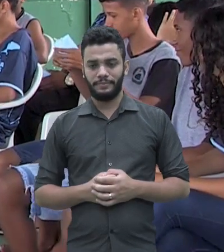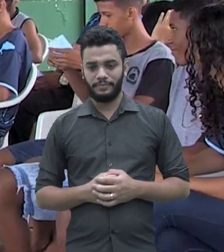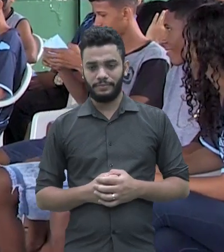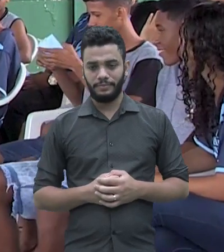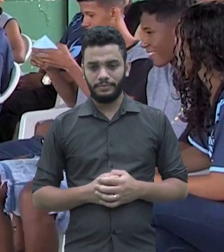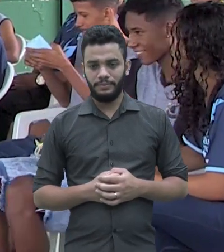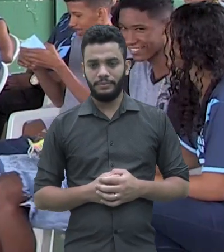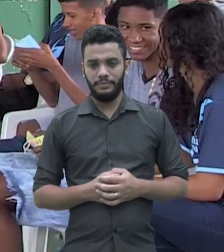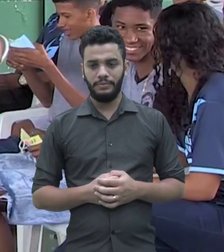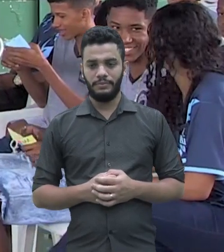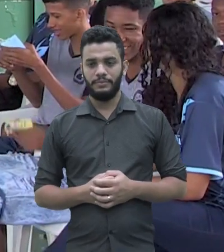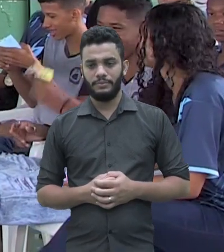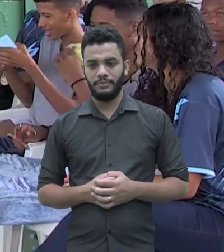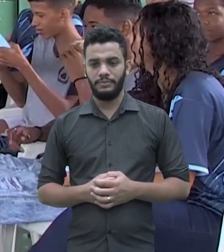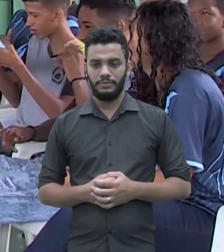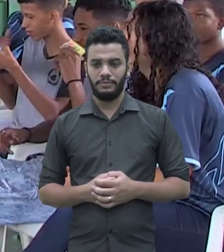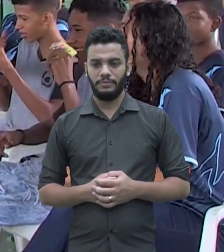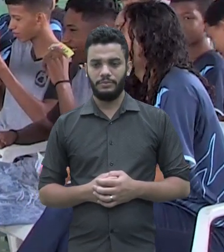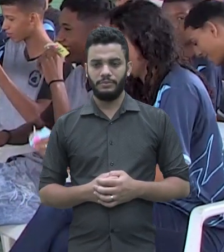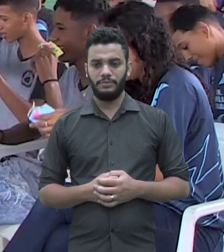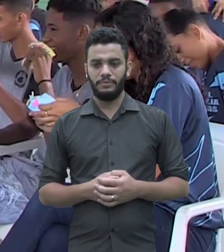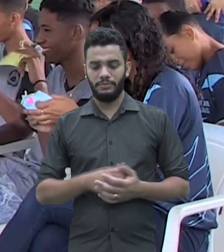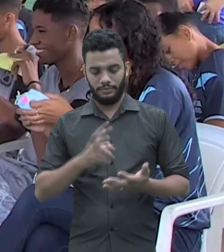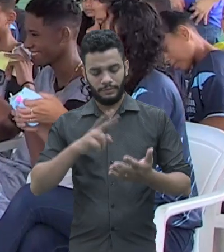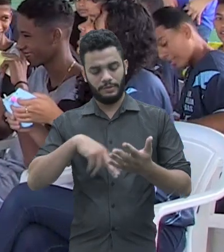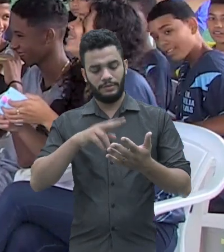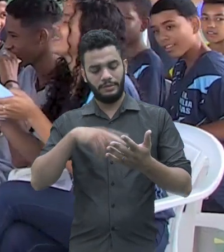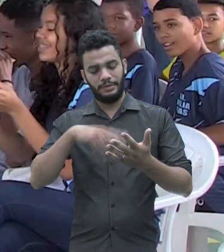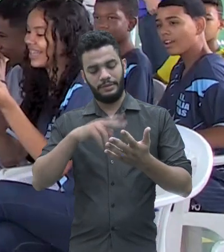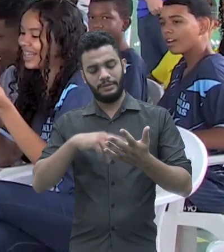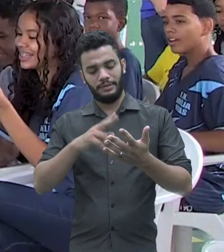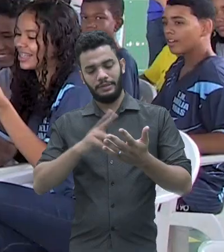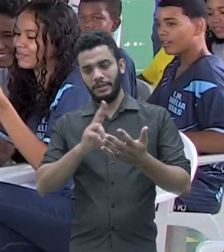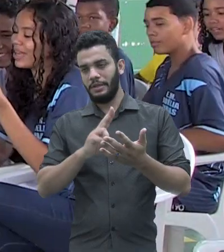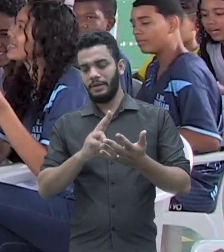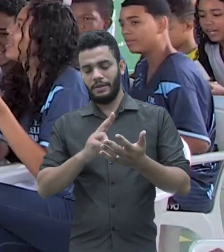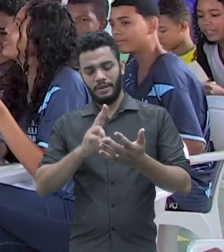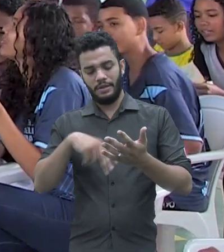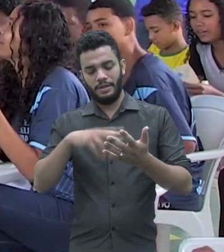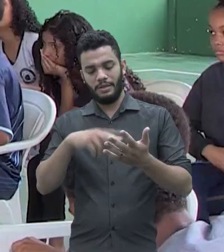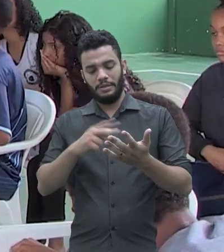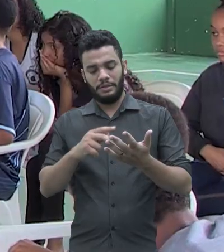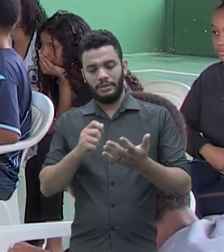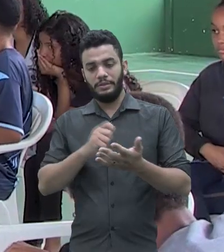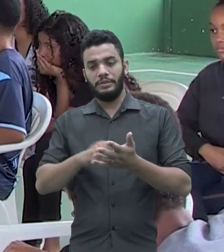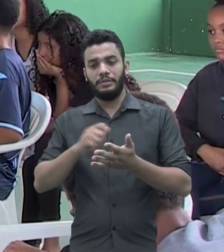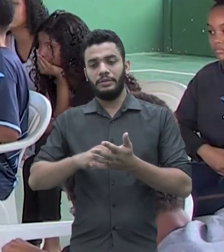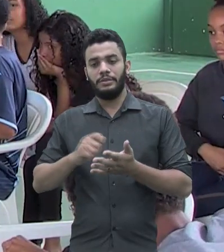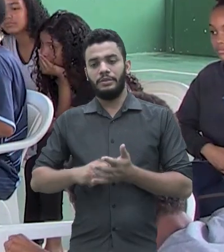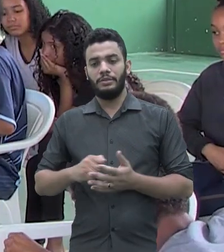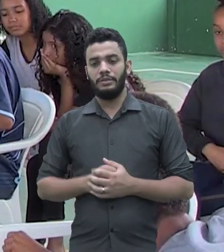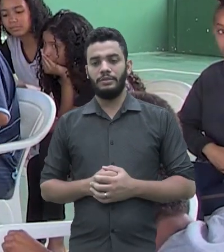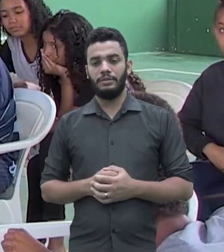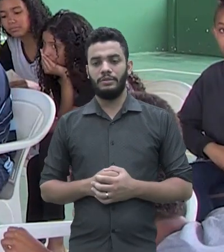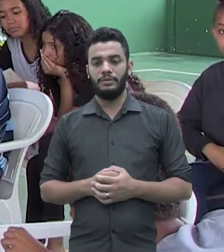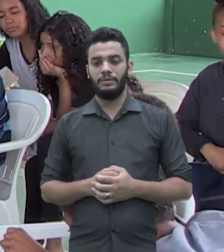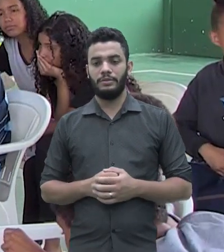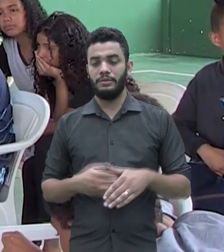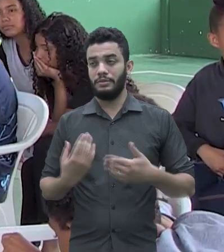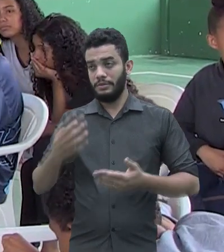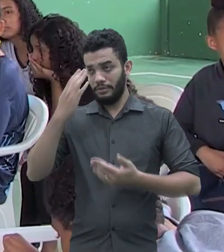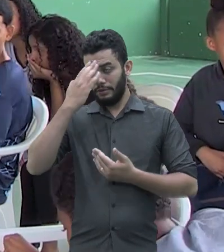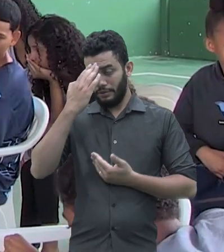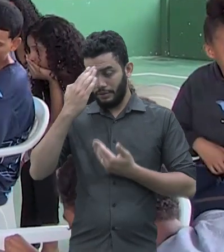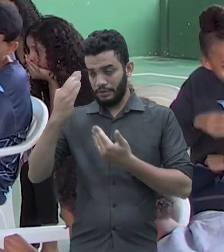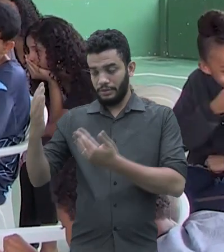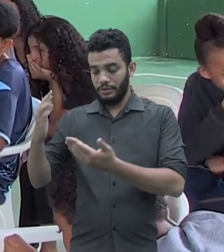Eloá, fala a sua frase. Faz a leitura da sua frase. A gratidão se estabelece